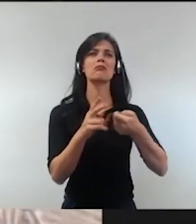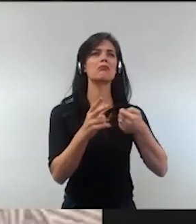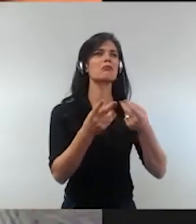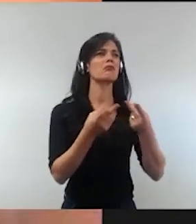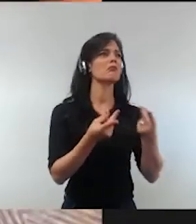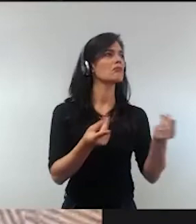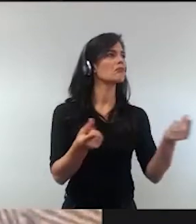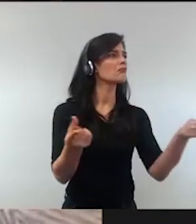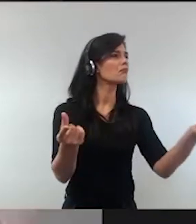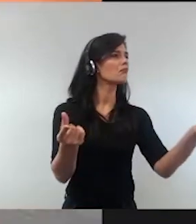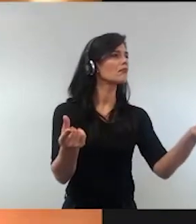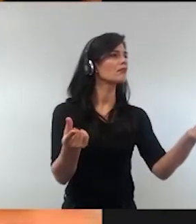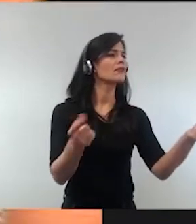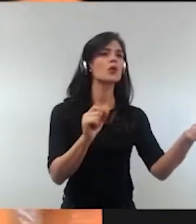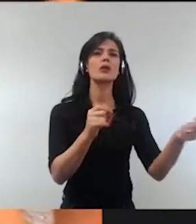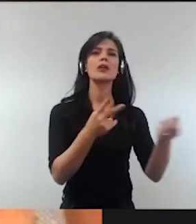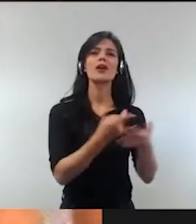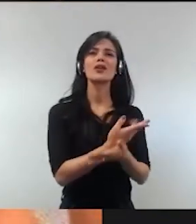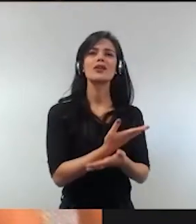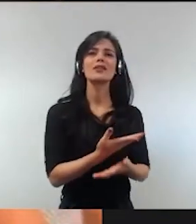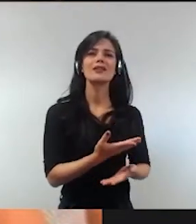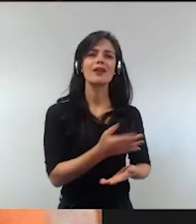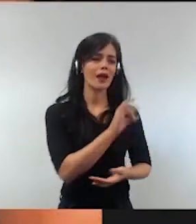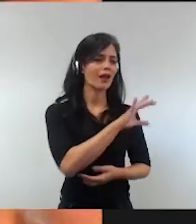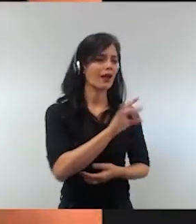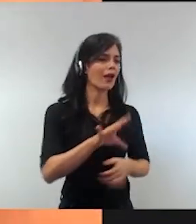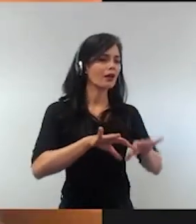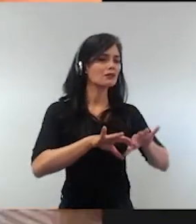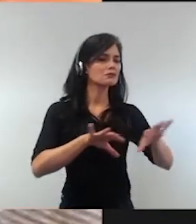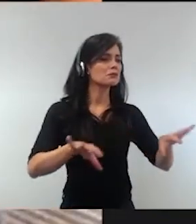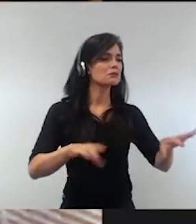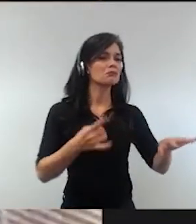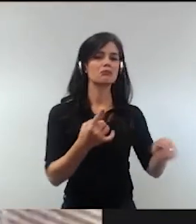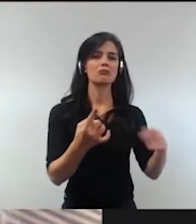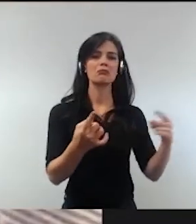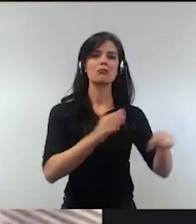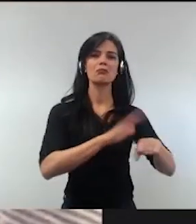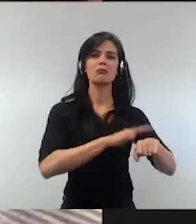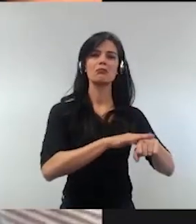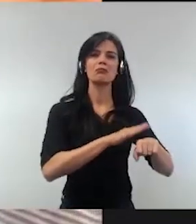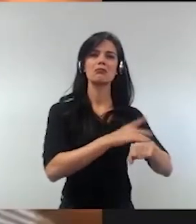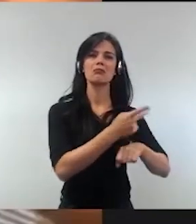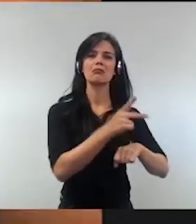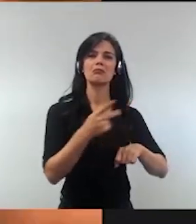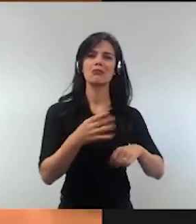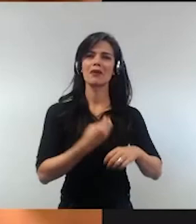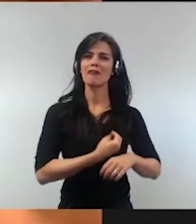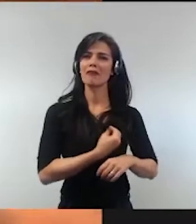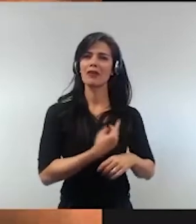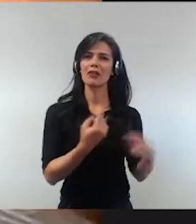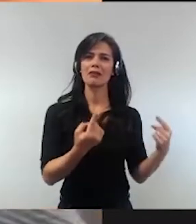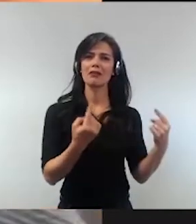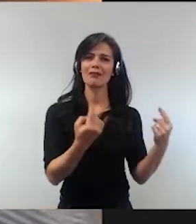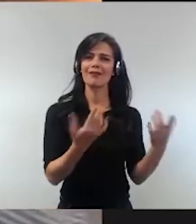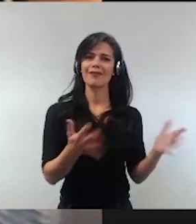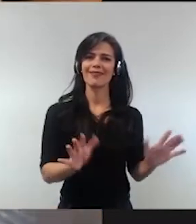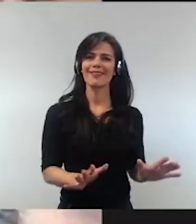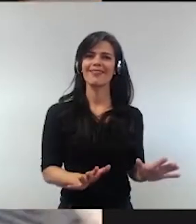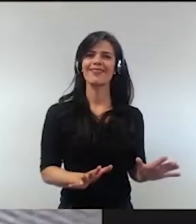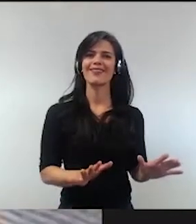Cada um vai viver a sua vida por si mesmo? Enfim, quando a gente pensa no teatro e quando a gente pensa no